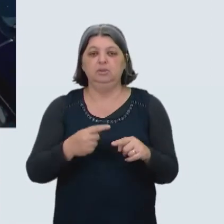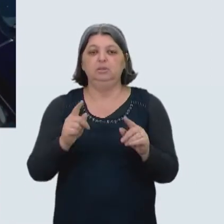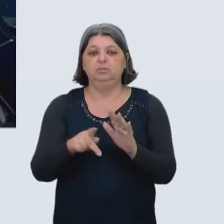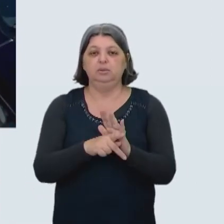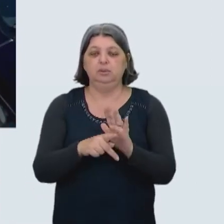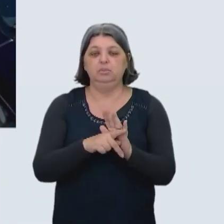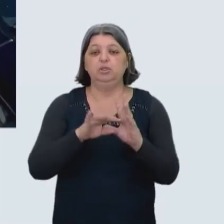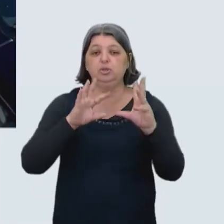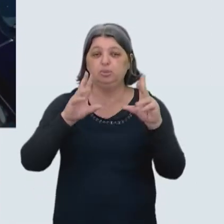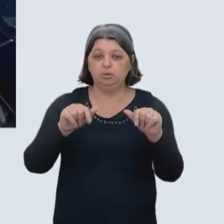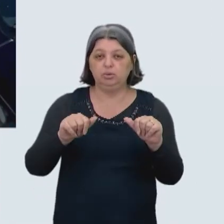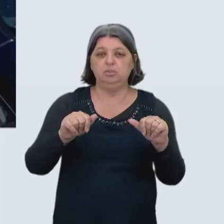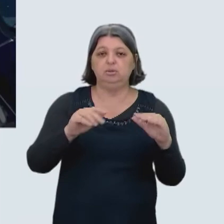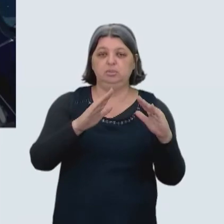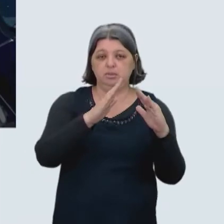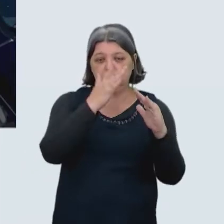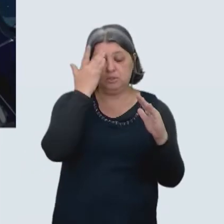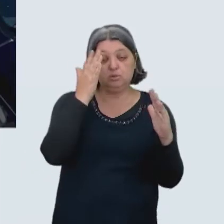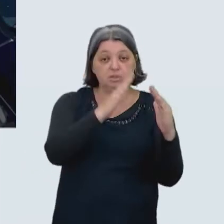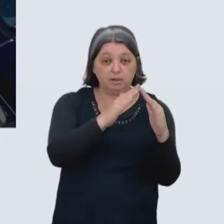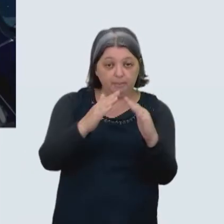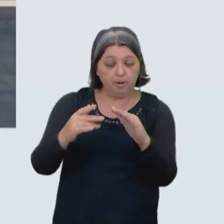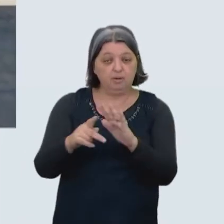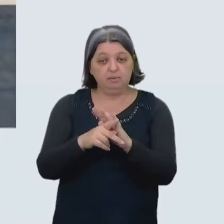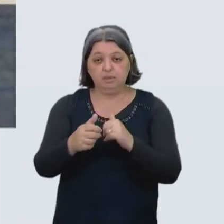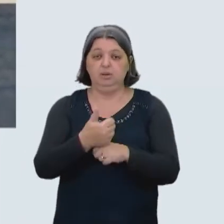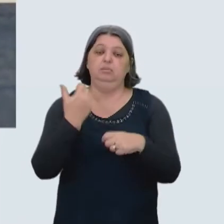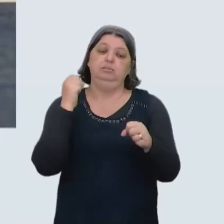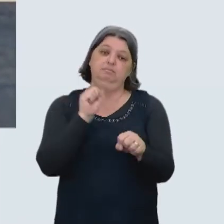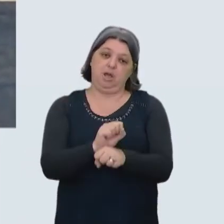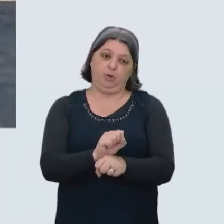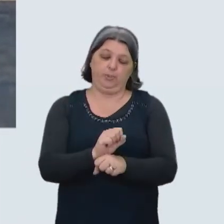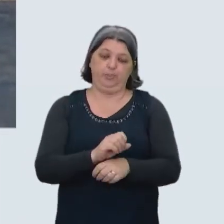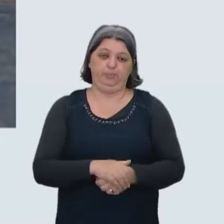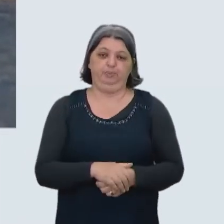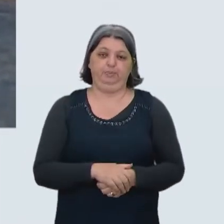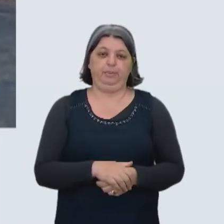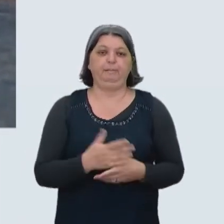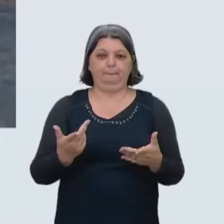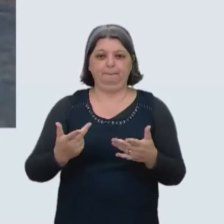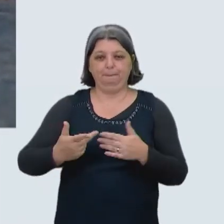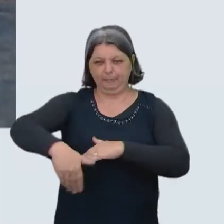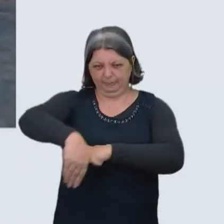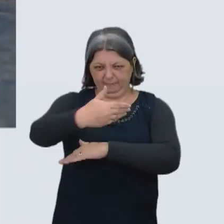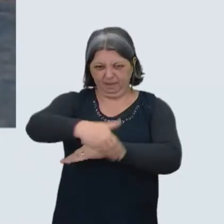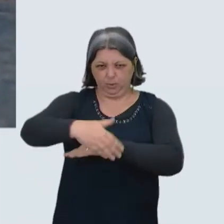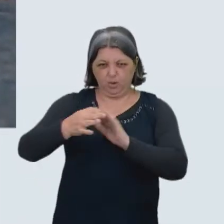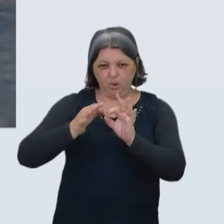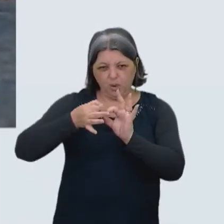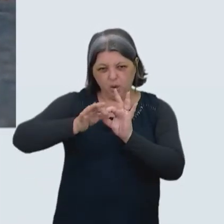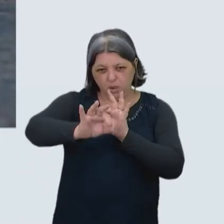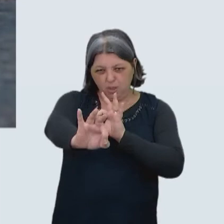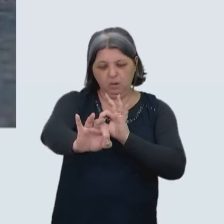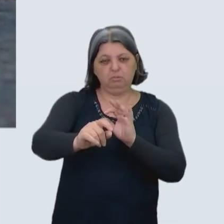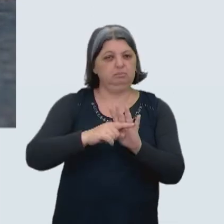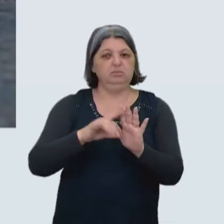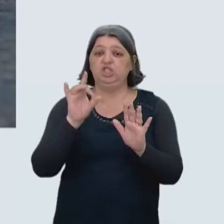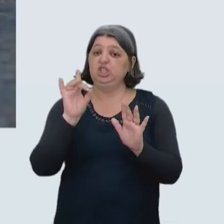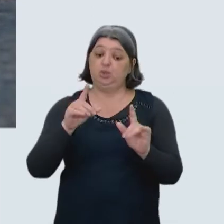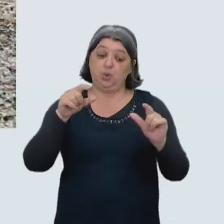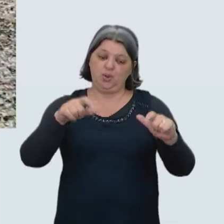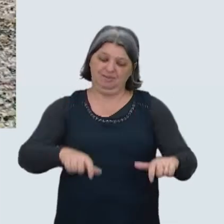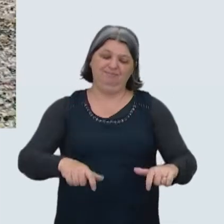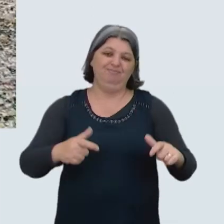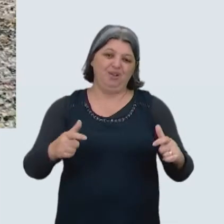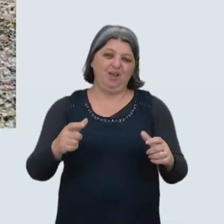que eram feitas pelos moradores no local tiveram que parar. E nessa rua, daqui para lá só tem esse campo, né?